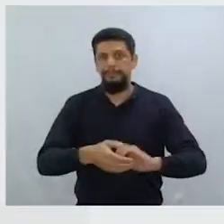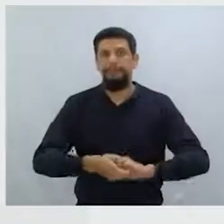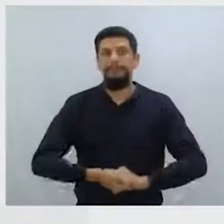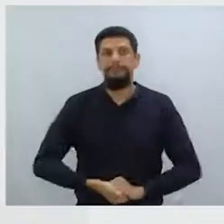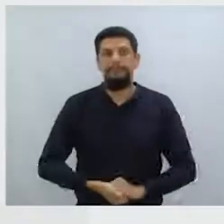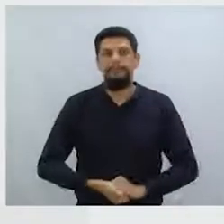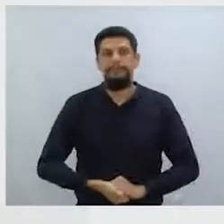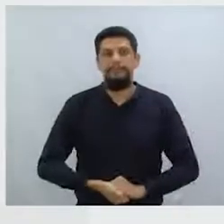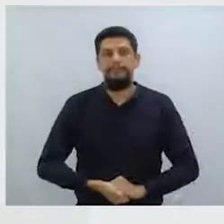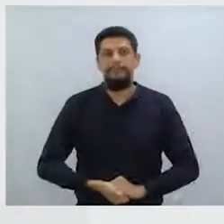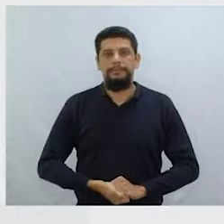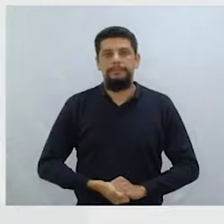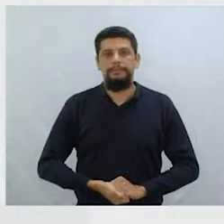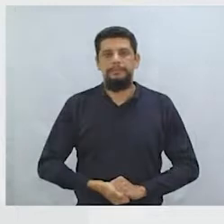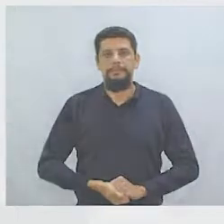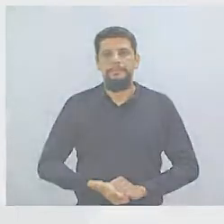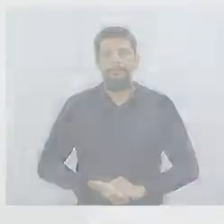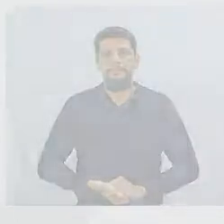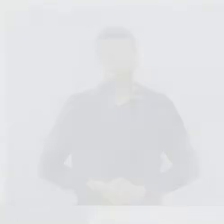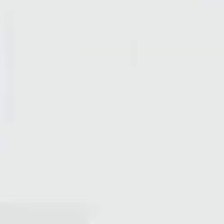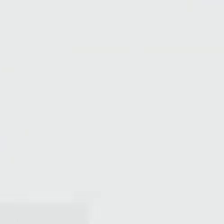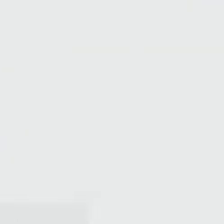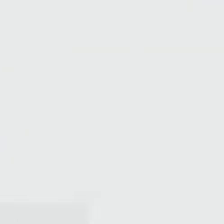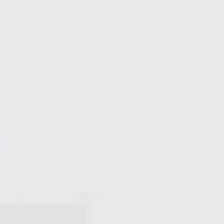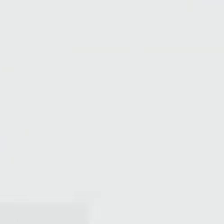Tchau, crianças!